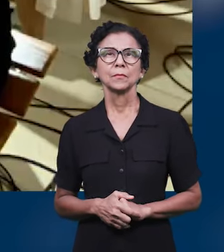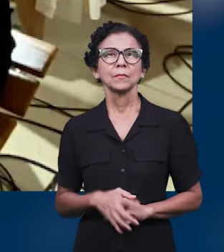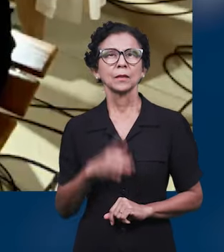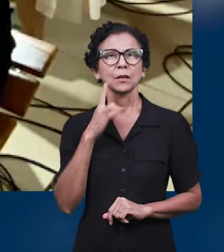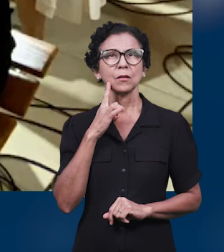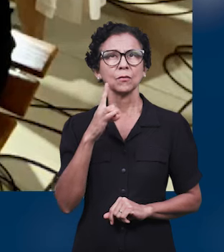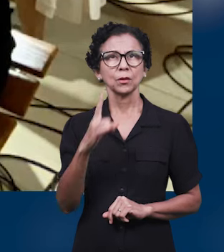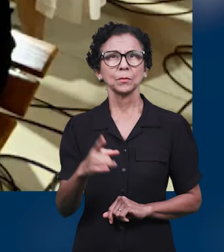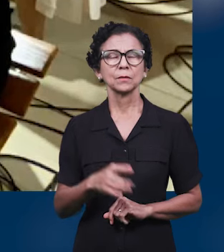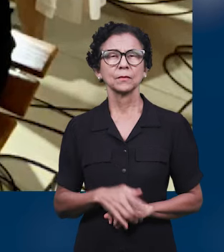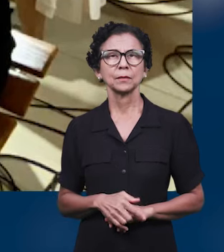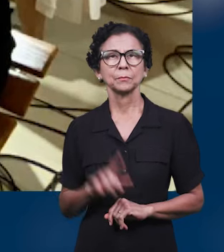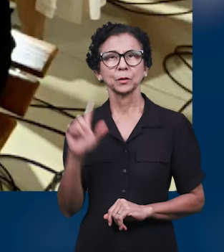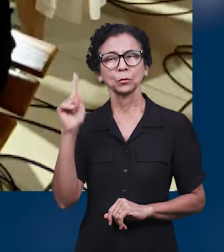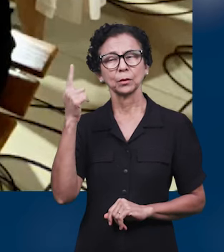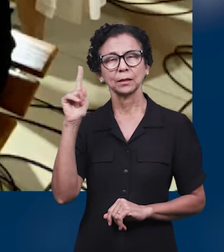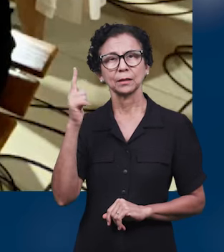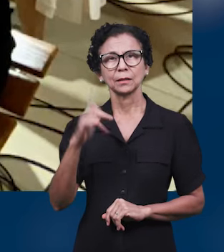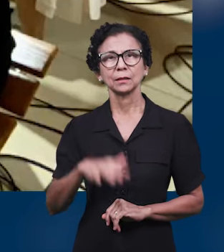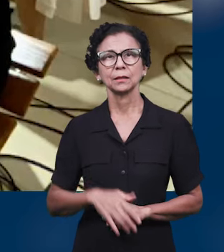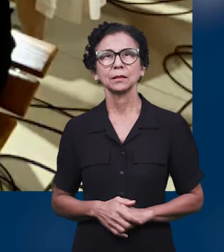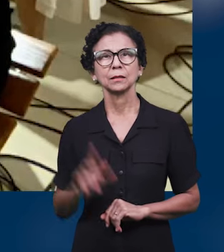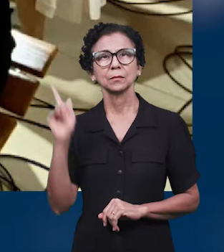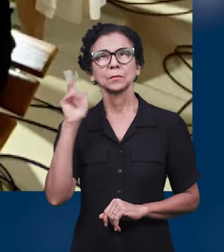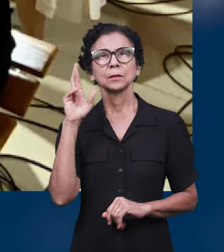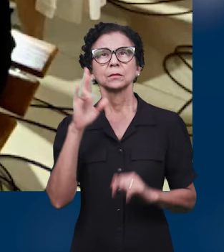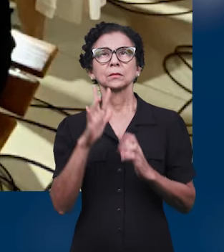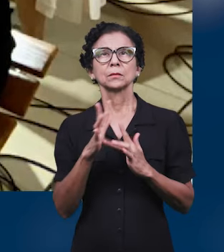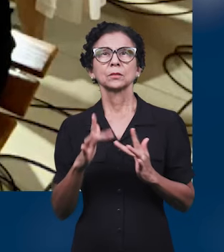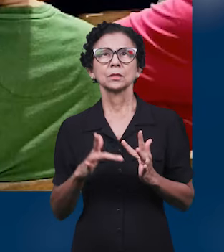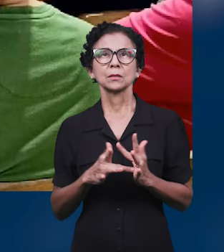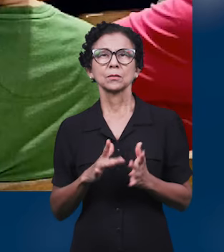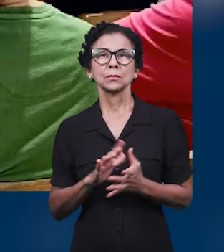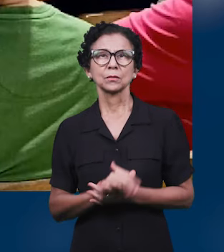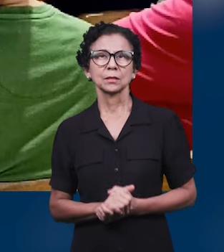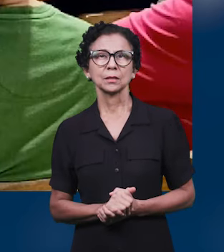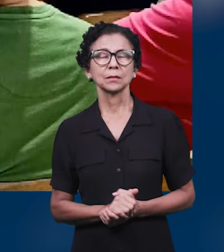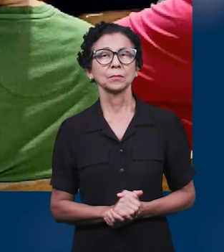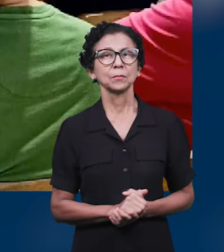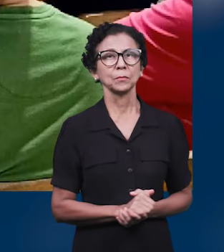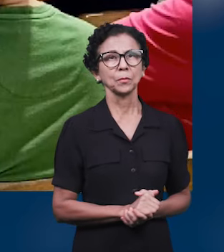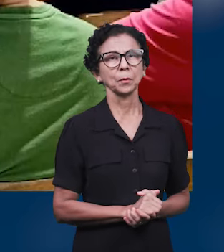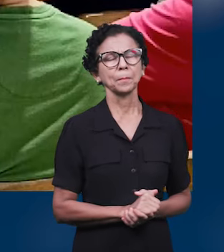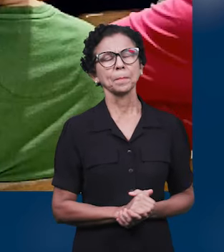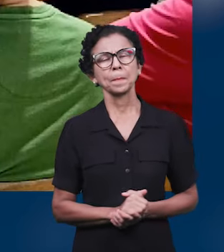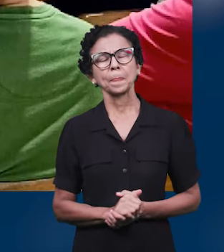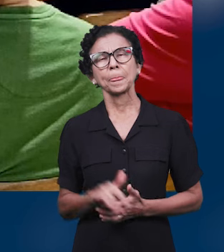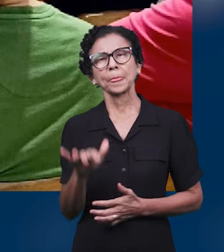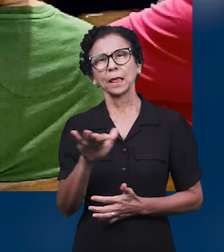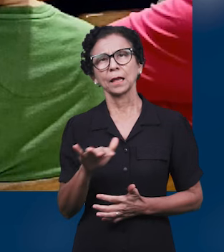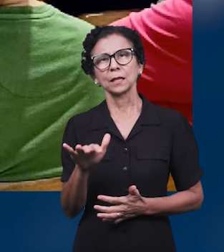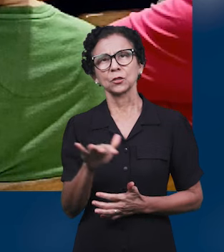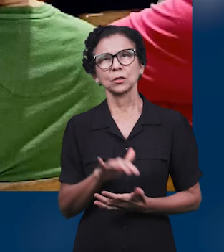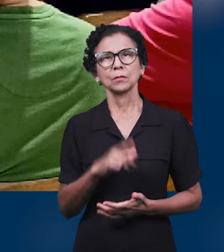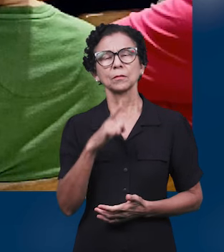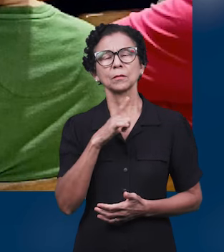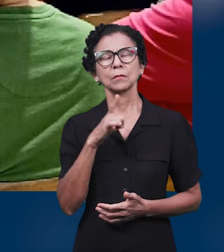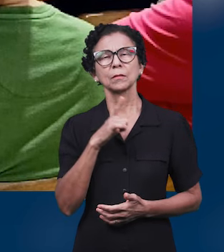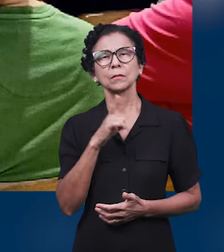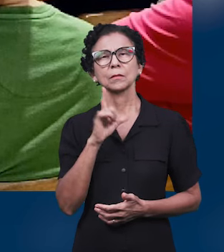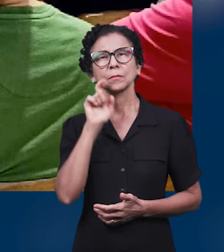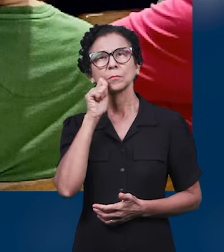pastor Orlando. Nós tivemos 129 participantes, sendo 26 visitantes. O Senhor operou maravilhosamente, visitou a